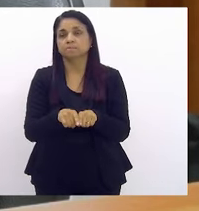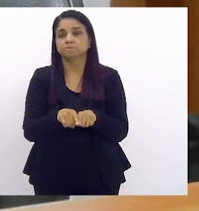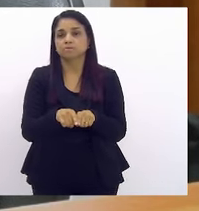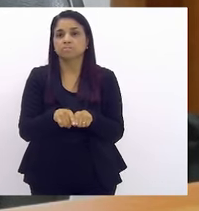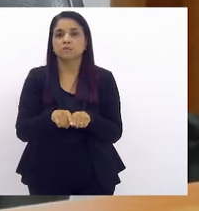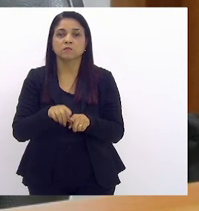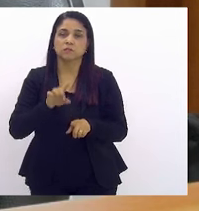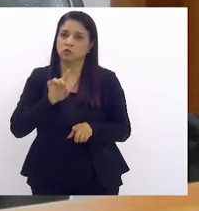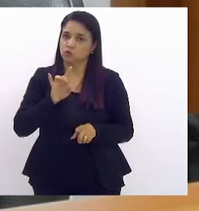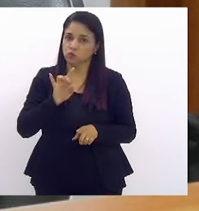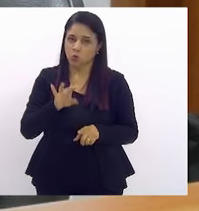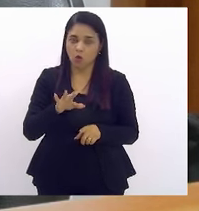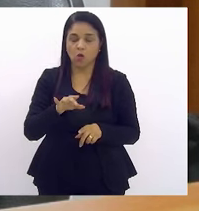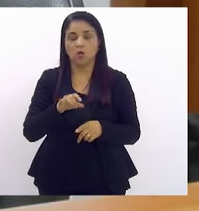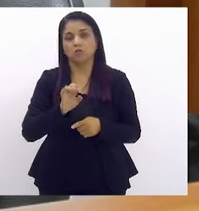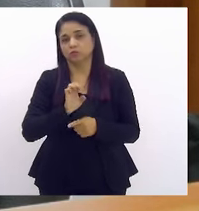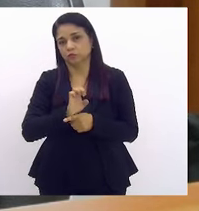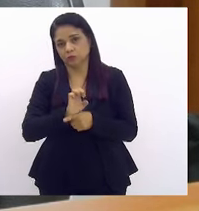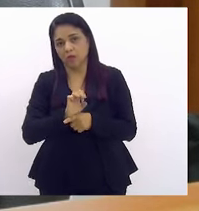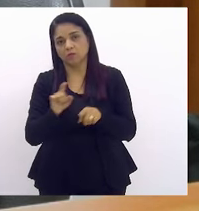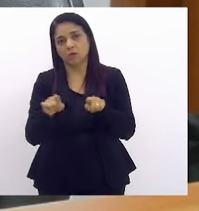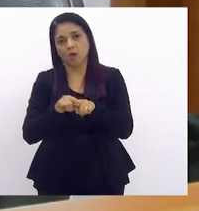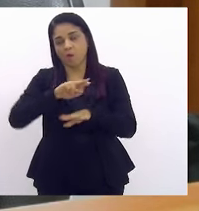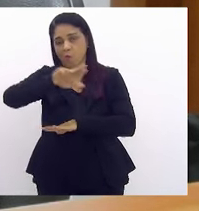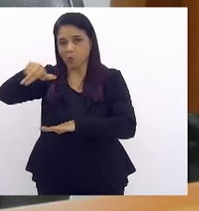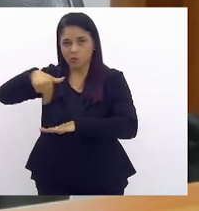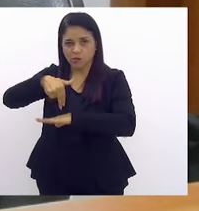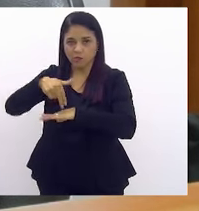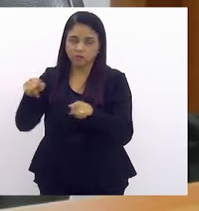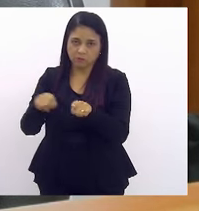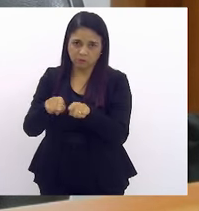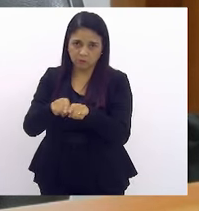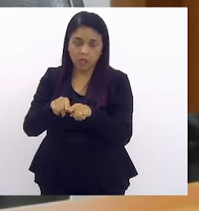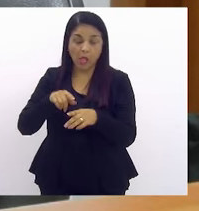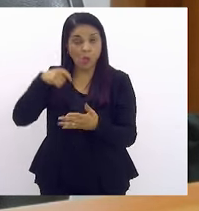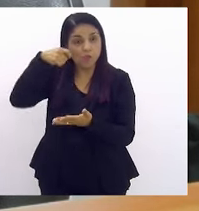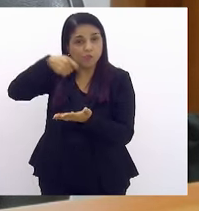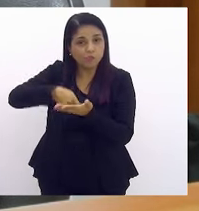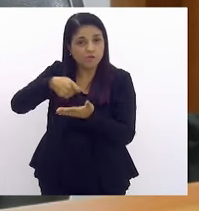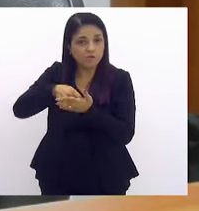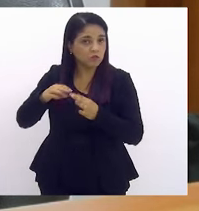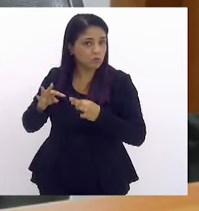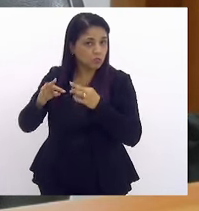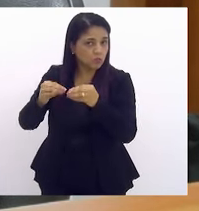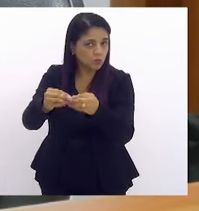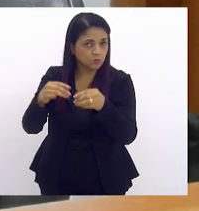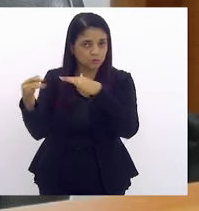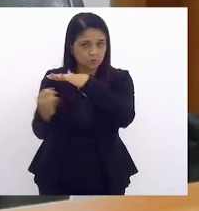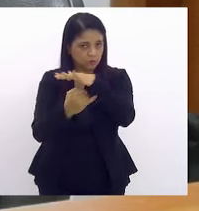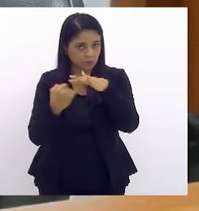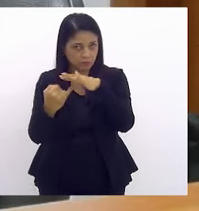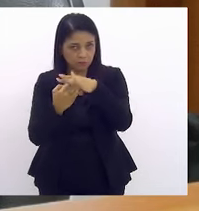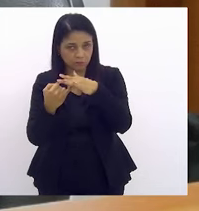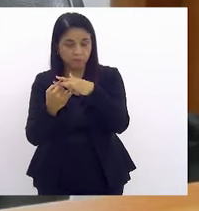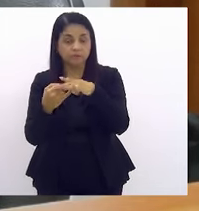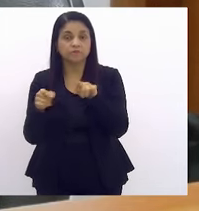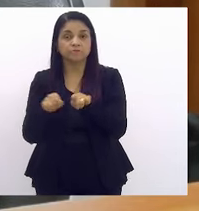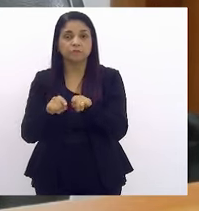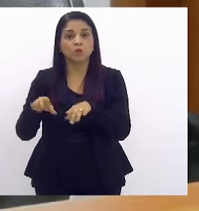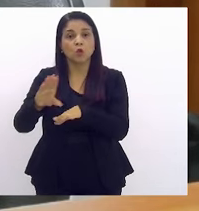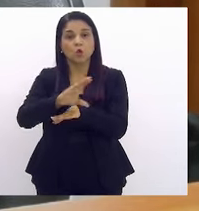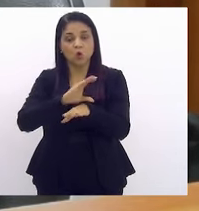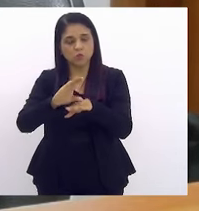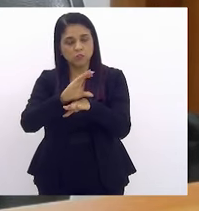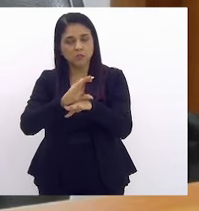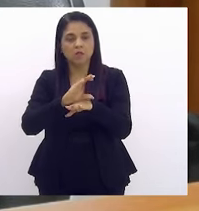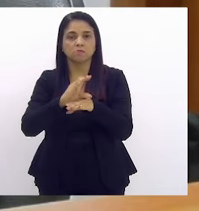só o Estado, assim como a União também. Então, isso é um dever de todos. E coloco aqui o Conselho de Meio